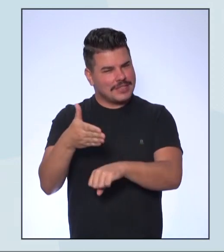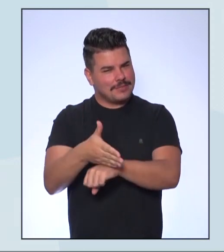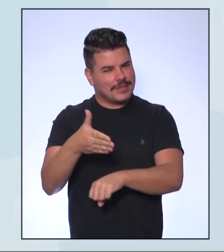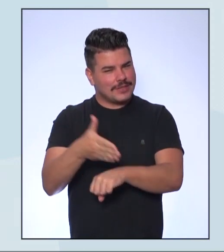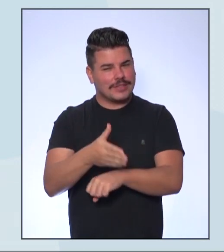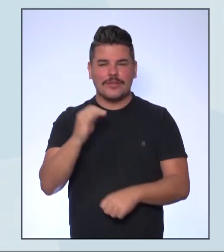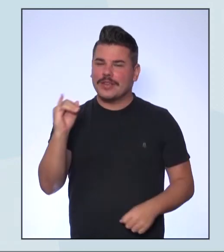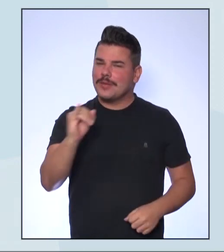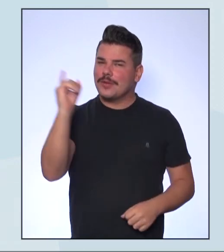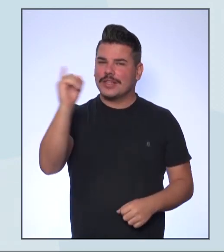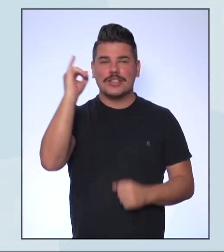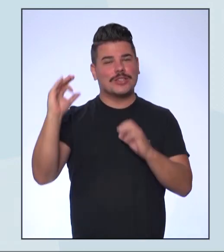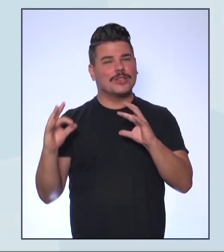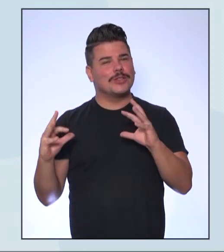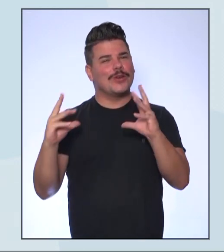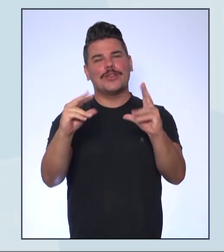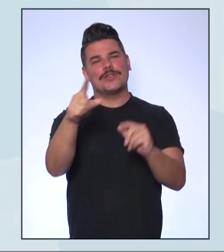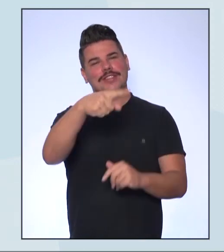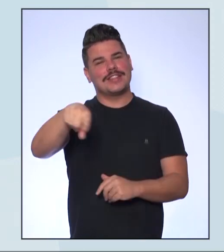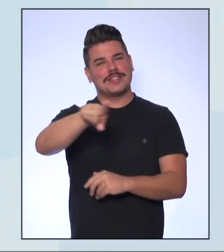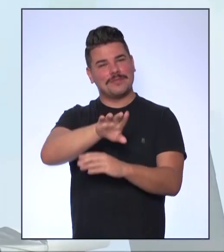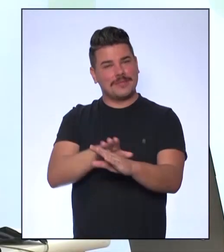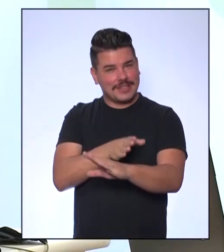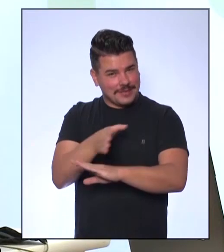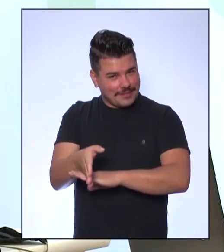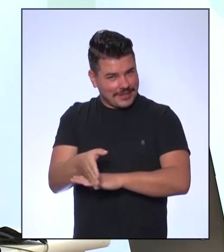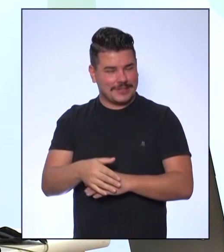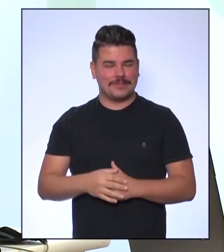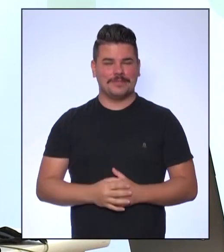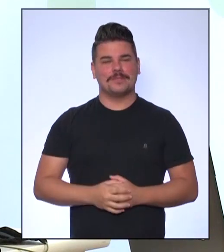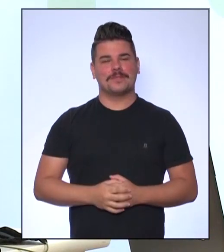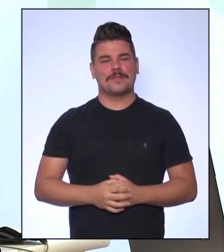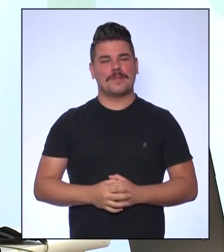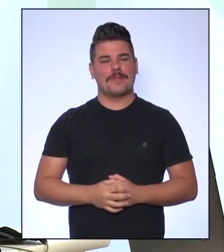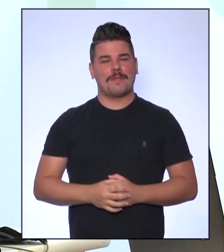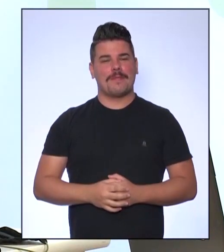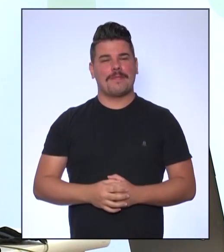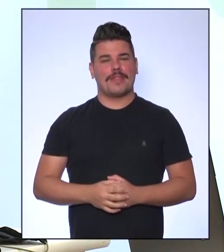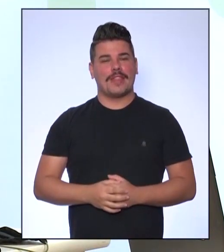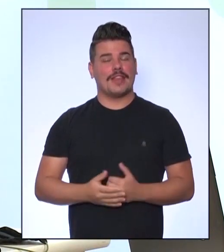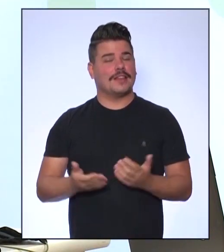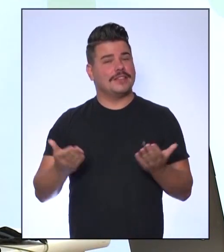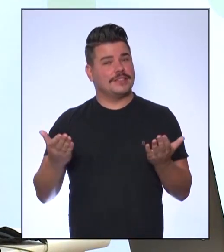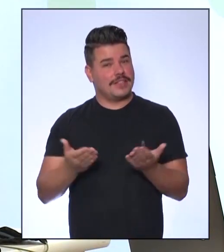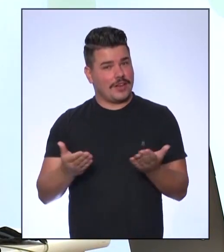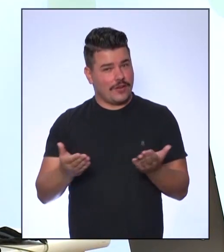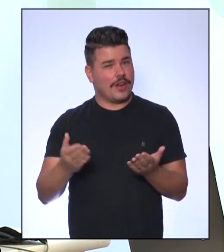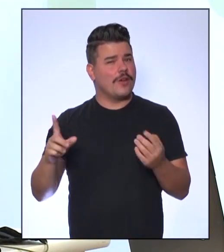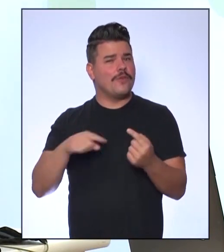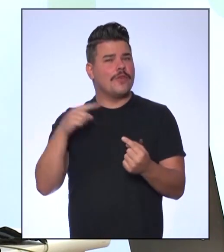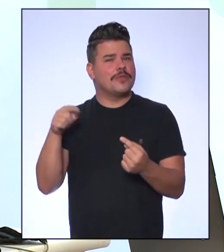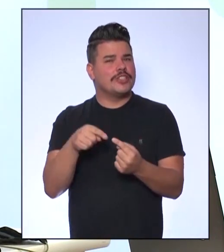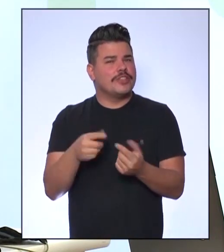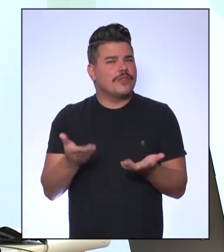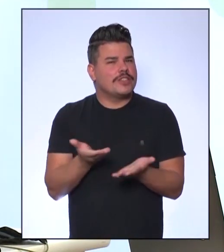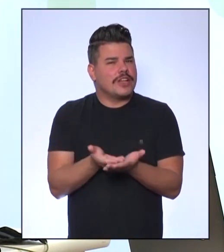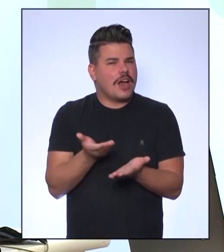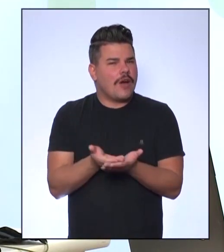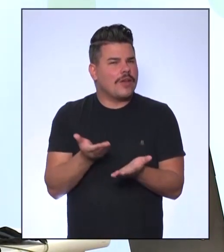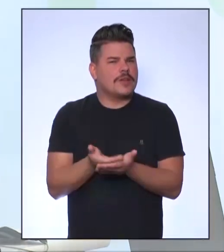bem positiva. Bom, vou colocar para vocês os objetivos da aula de